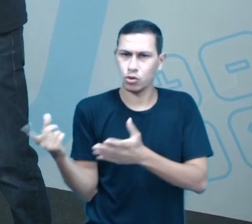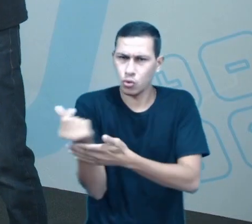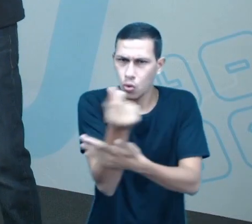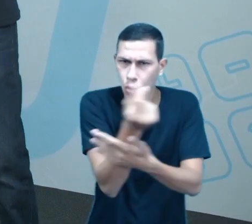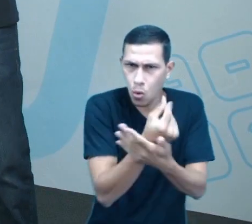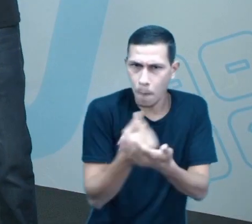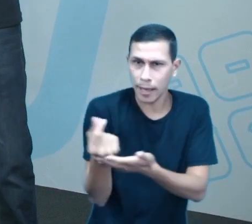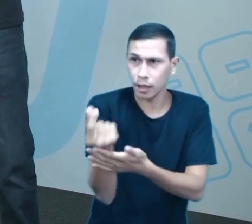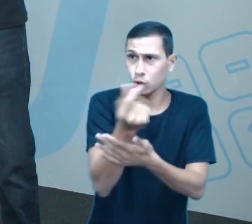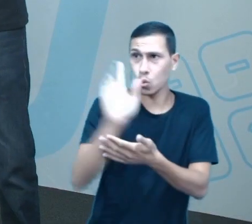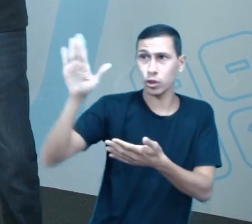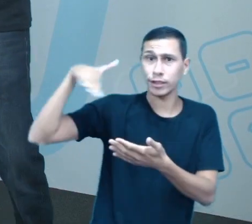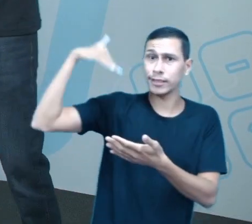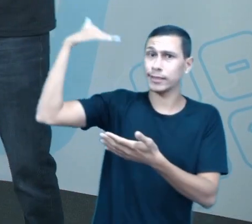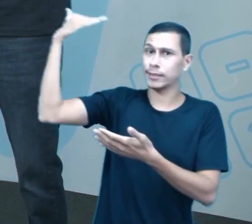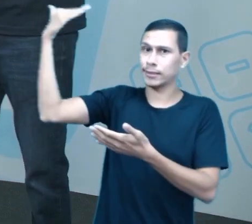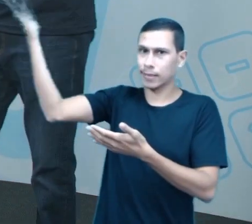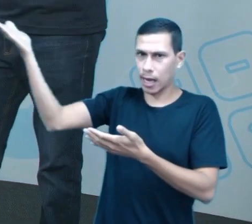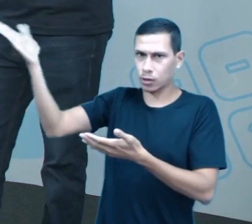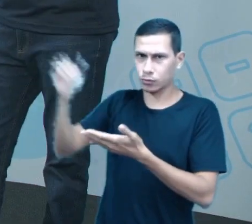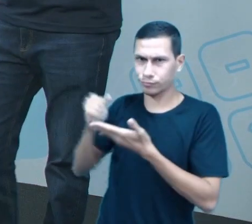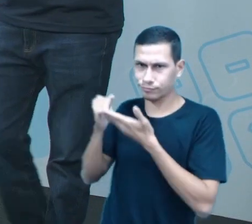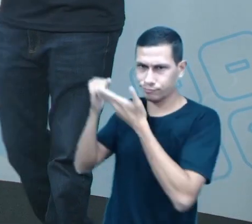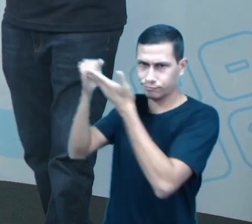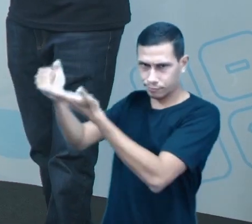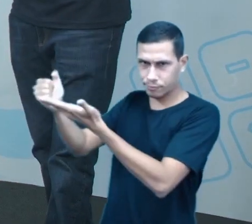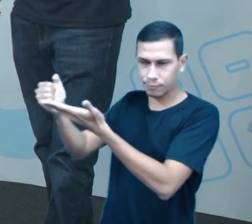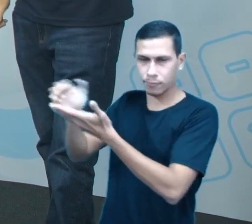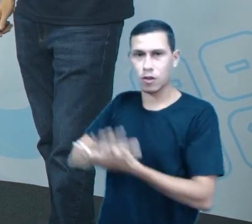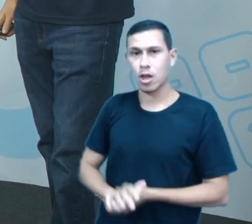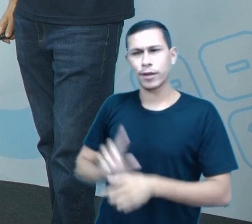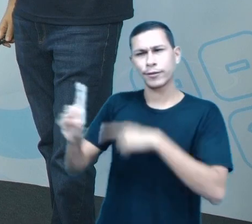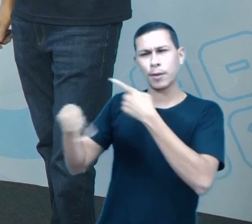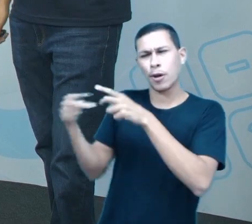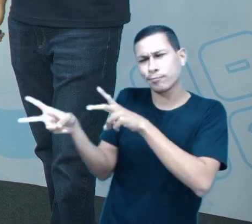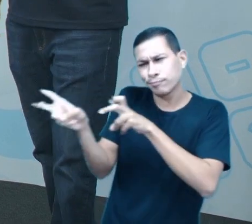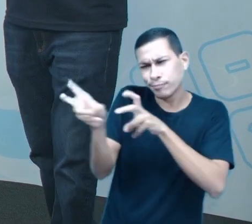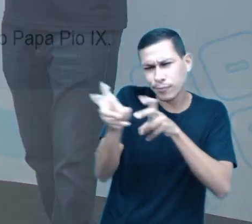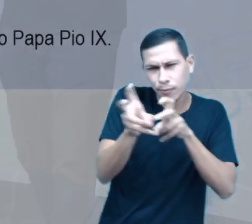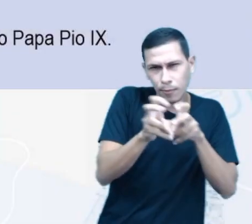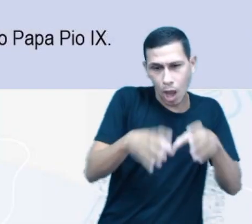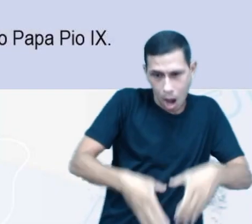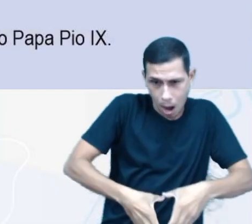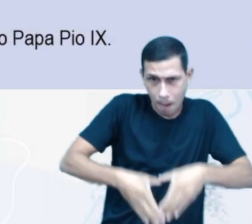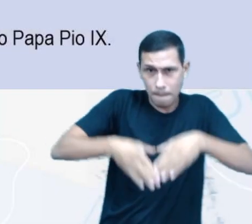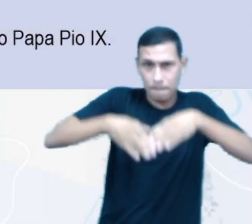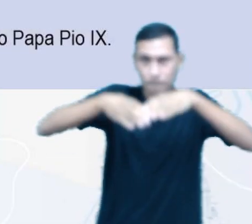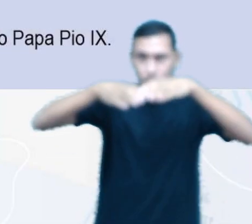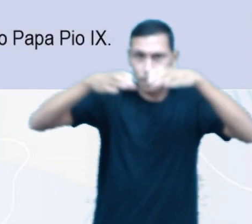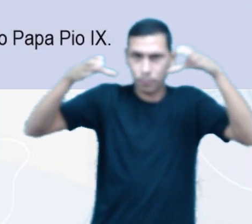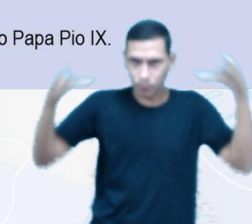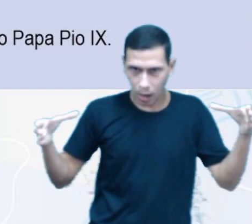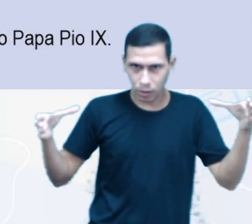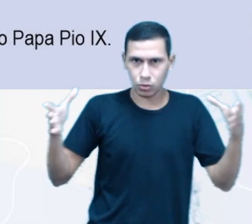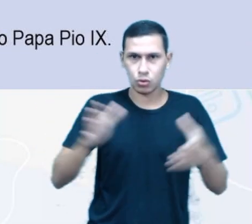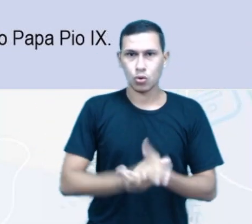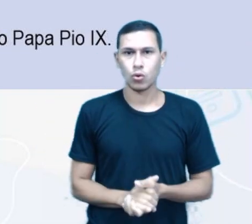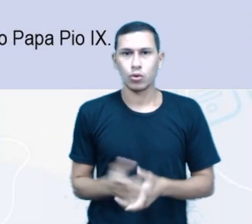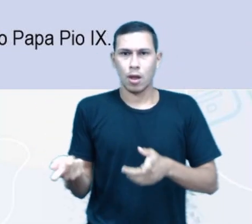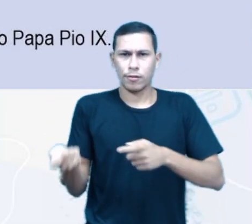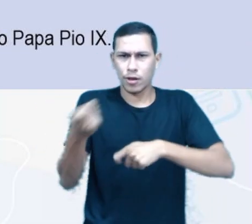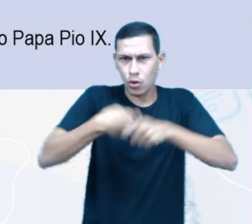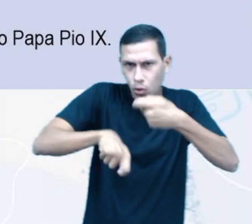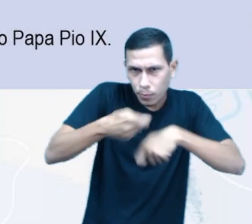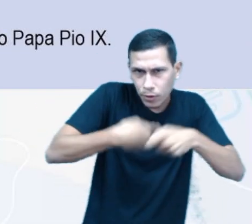externo. No segundo ponto, a gente pode ver o aumento da produção agrocriadora, especialmente oriundas das províncias